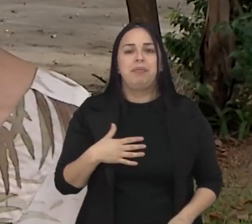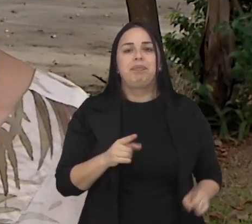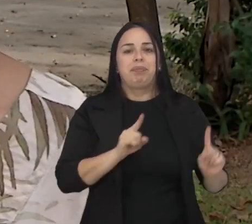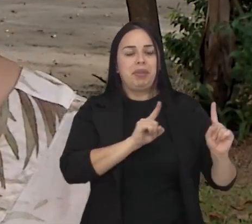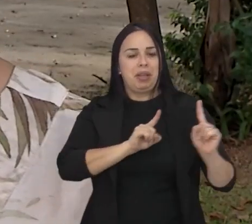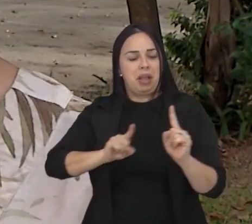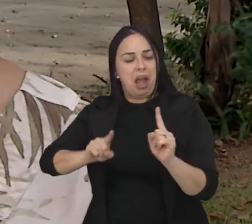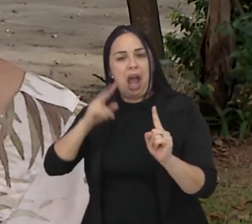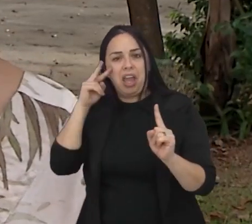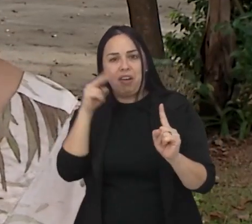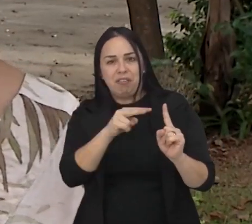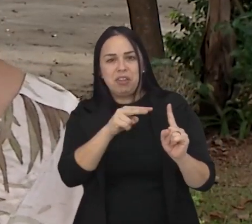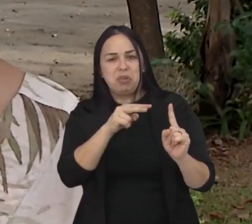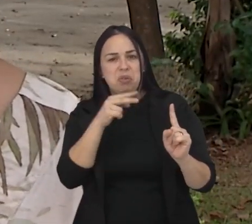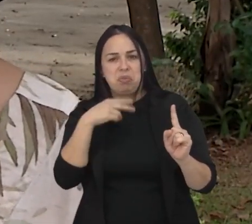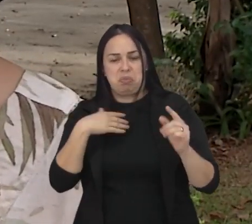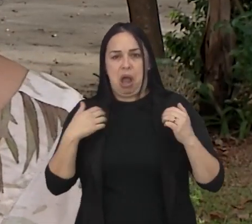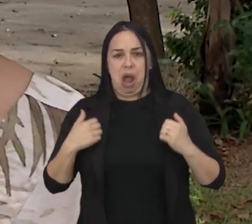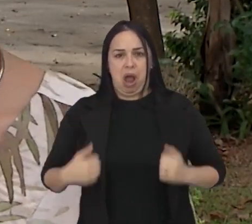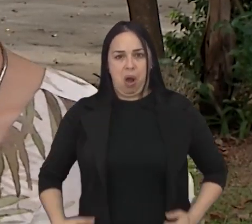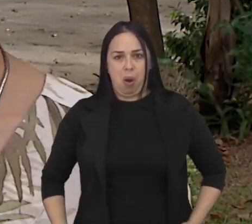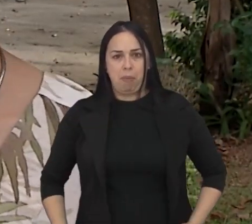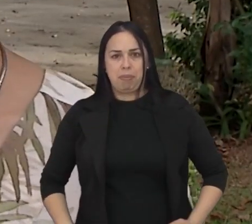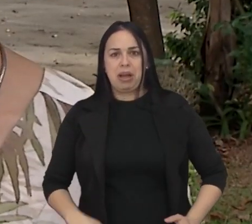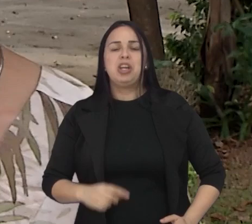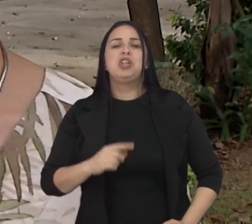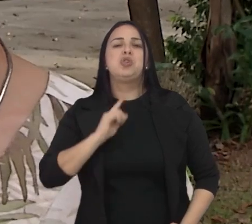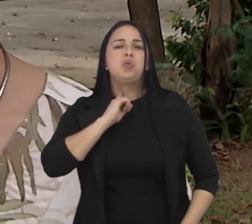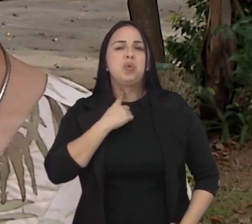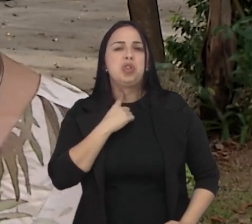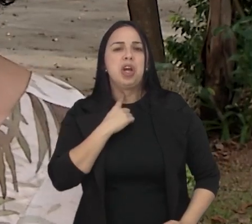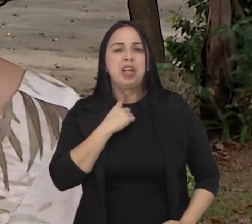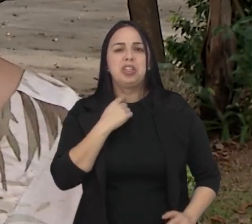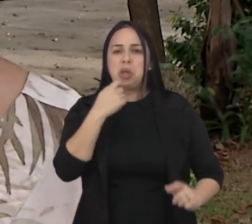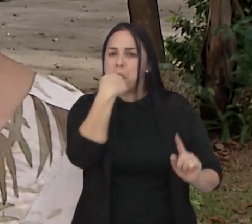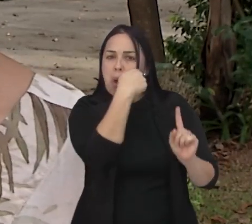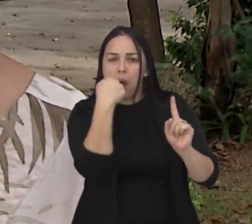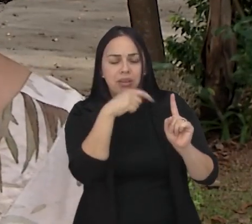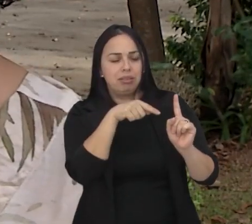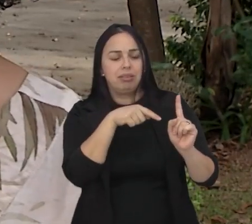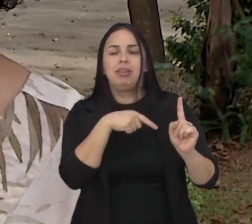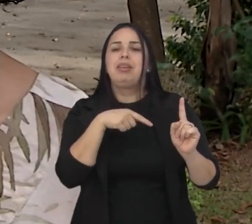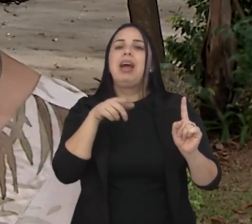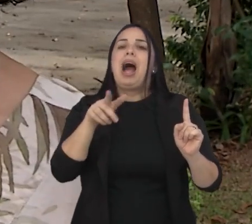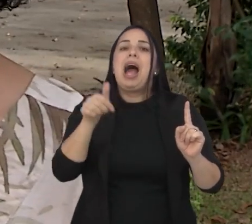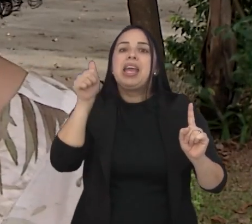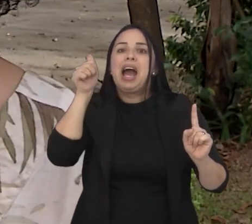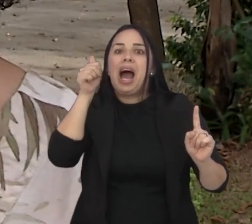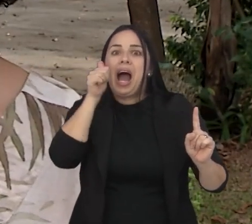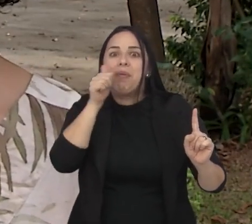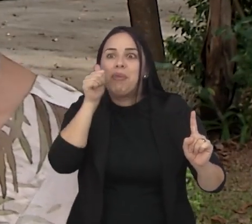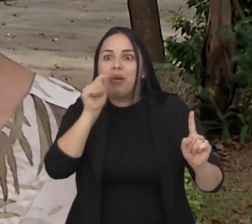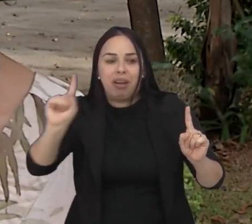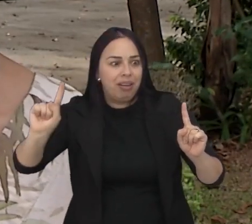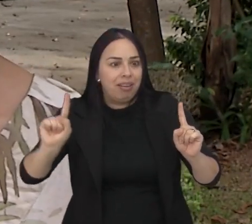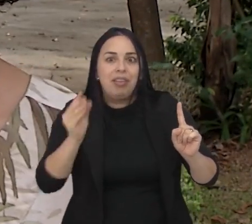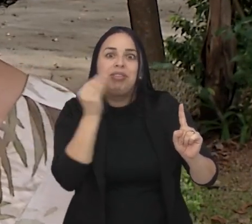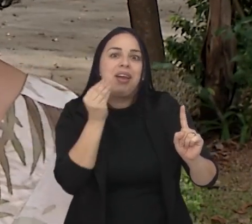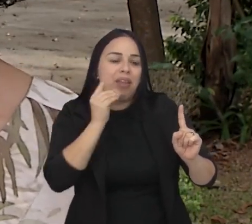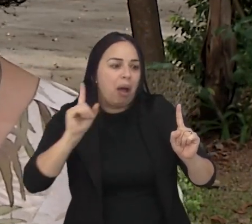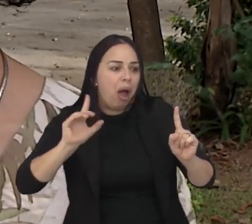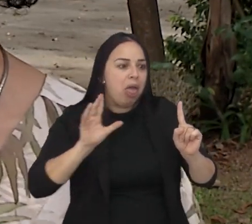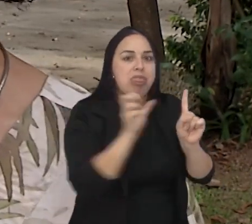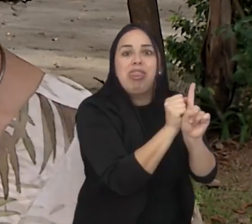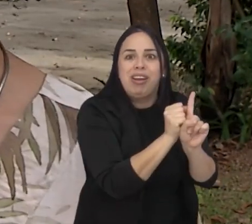ele chegou em casa com jaleco sujo de batom e ele precisou se explicar, né? E ele contou que havia uma interna que tentou agarrá-lo